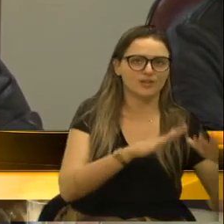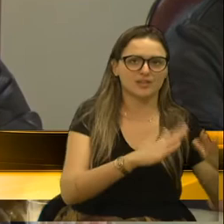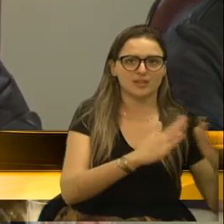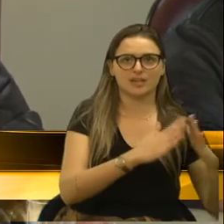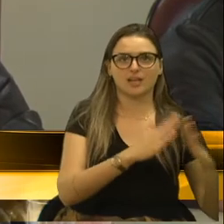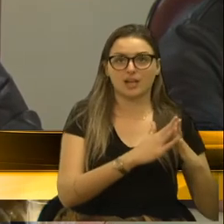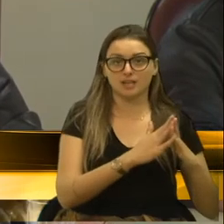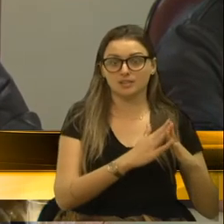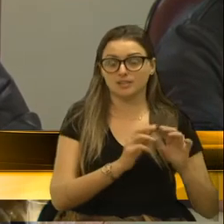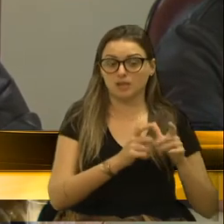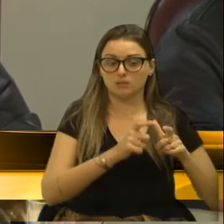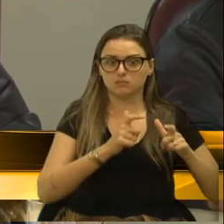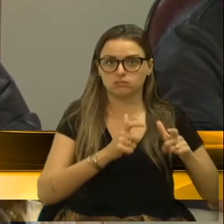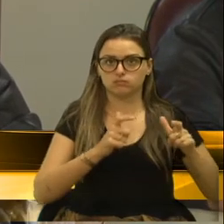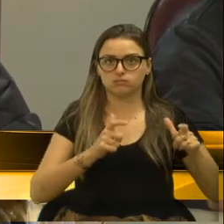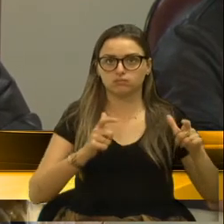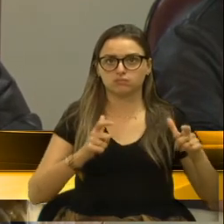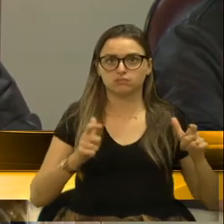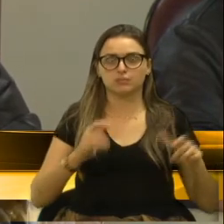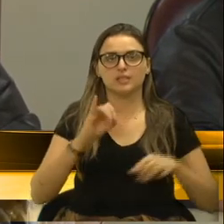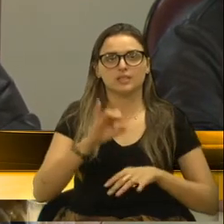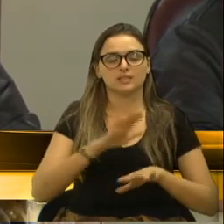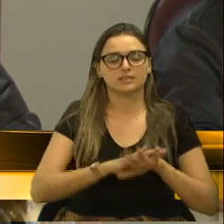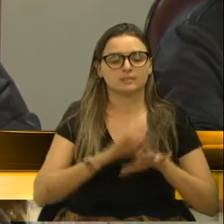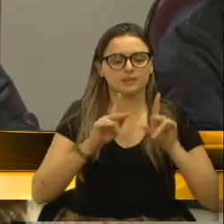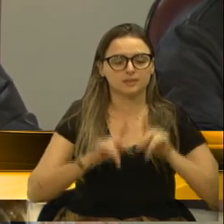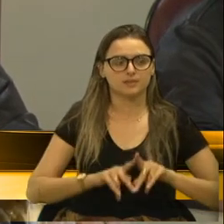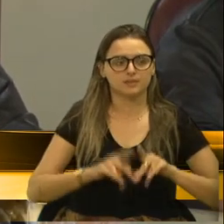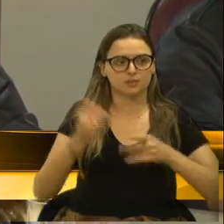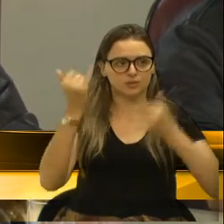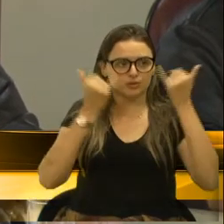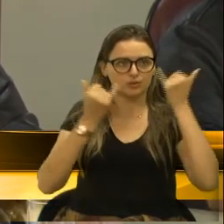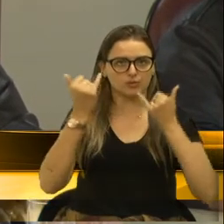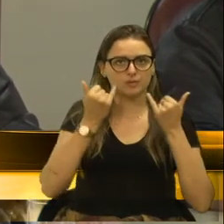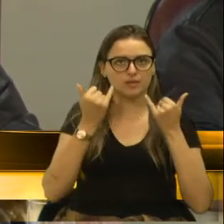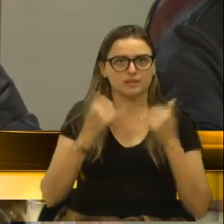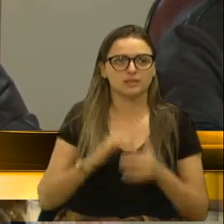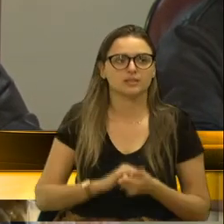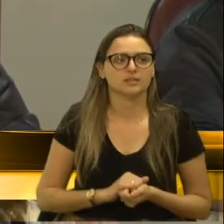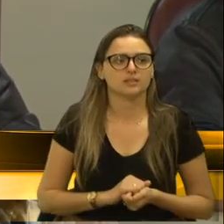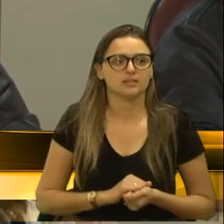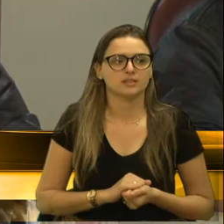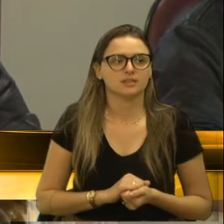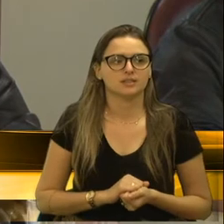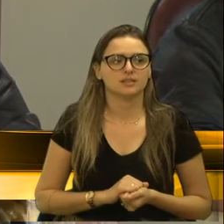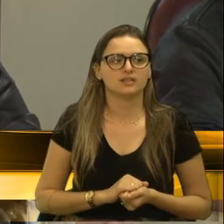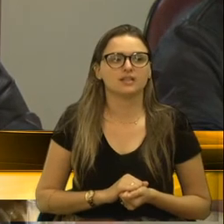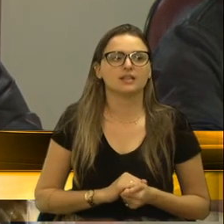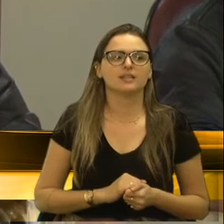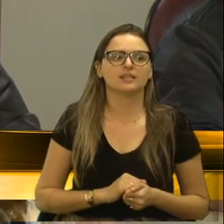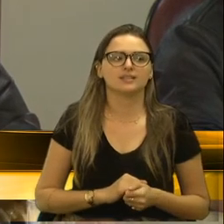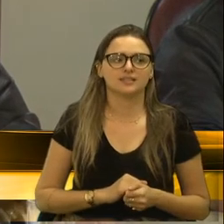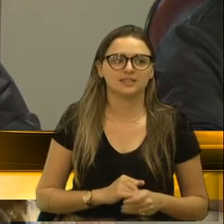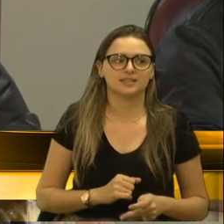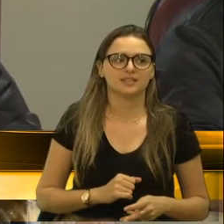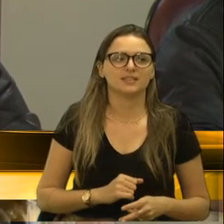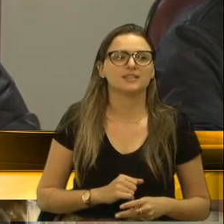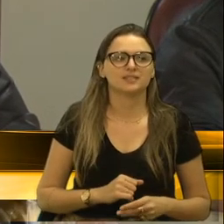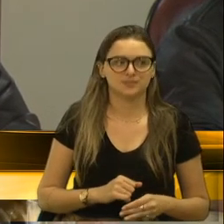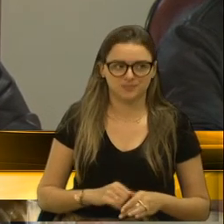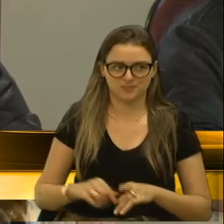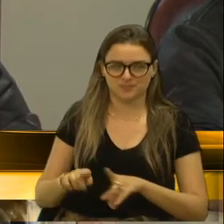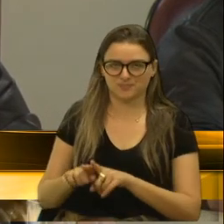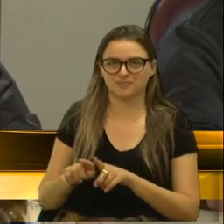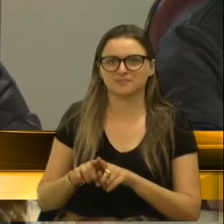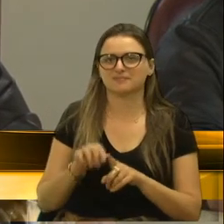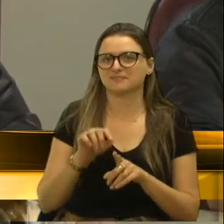E quanto mais informadas as pessoas estiverem, melhor. Eu estava conversando no final de semana com um médico do